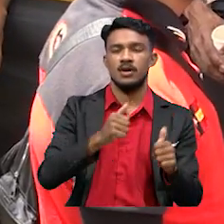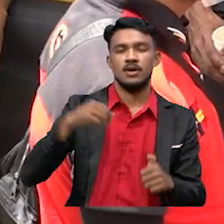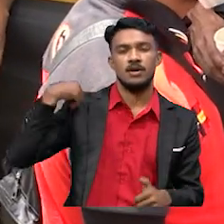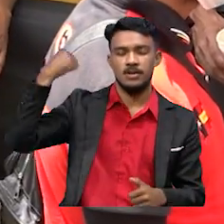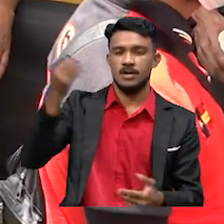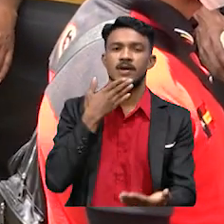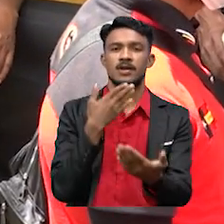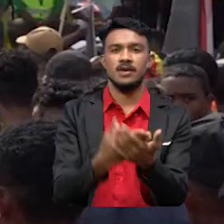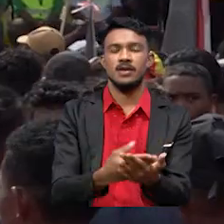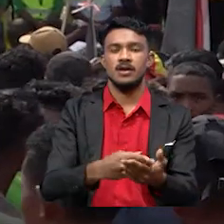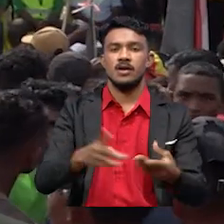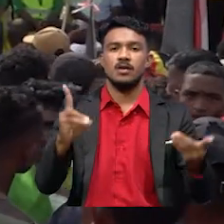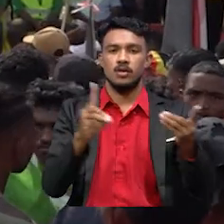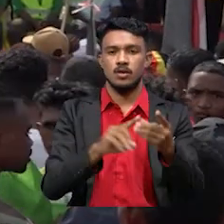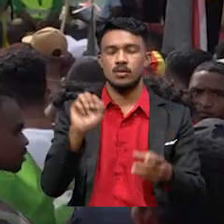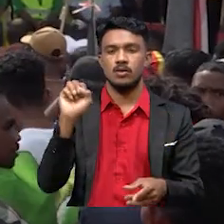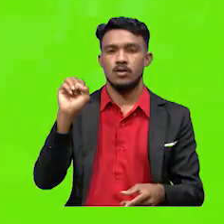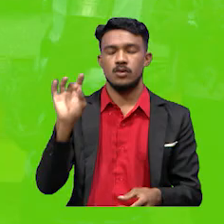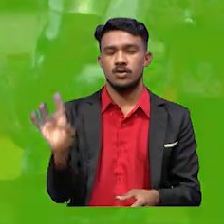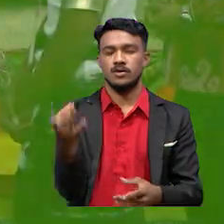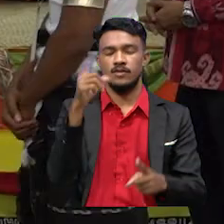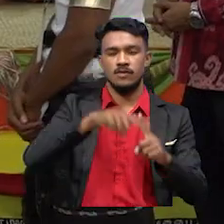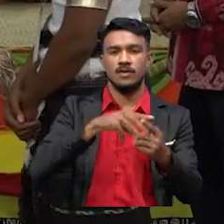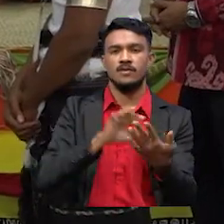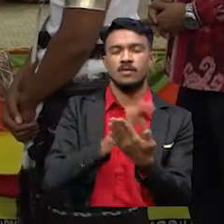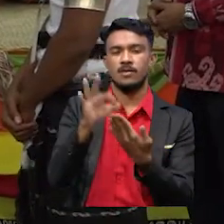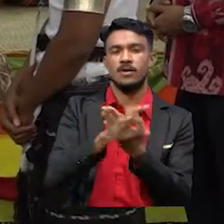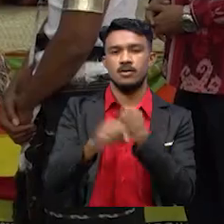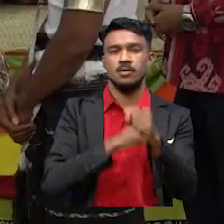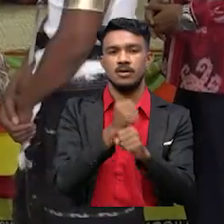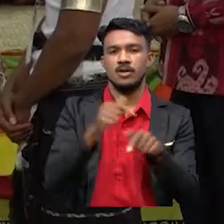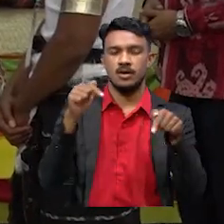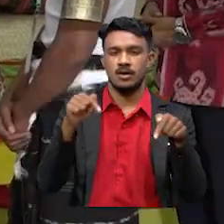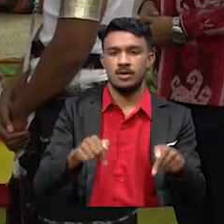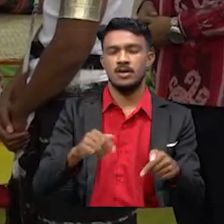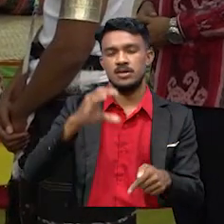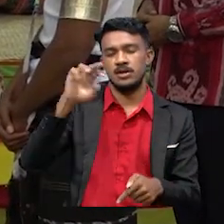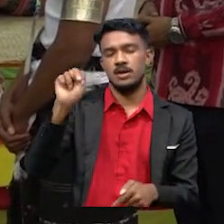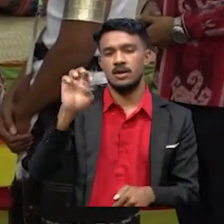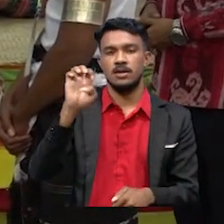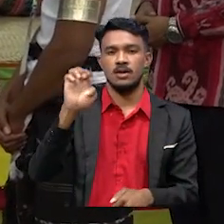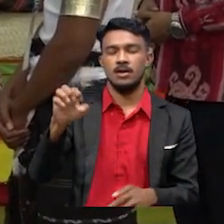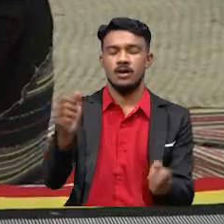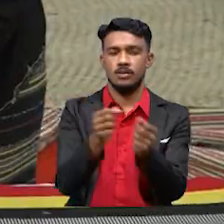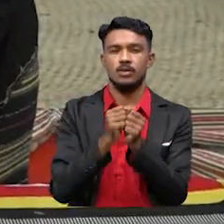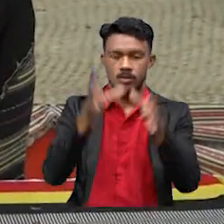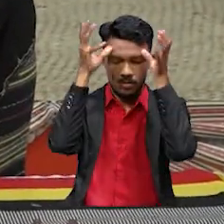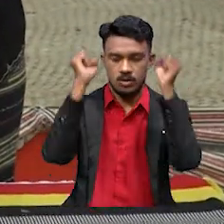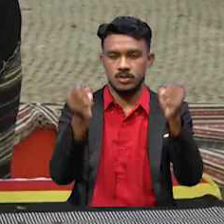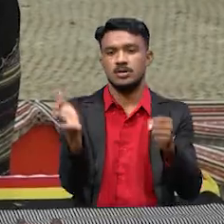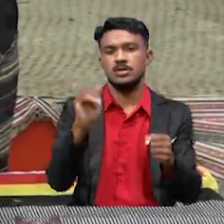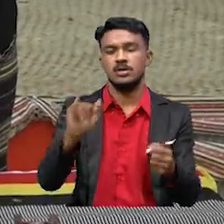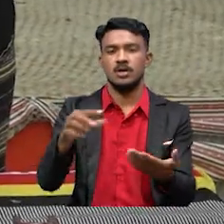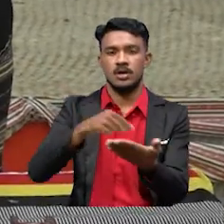ya lorong 2018 fulan Fevereiro tinang ne Komisang Nasional ba eleição hamutu ko kandidato presidente Republika Sira assina